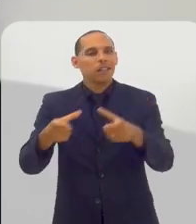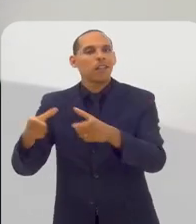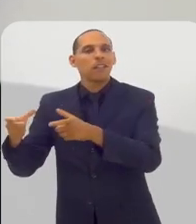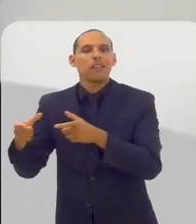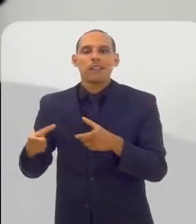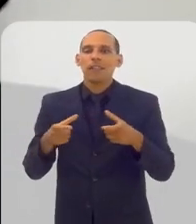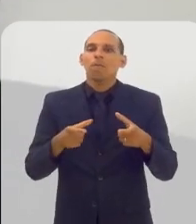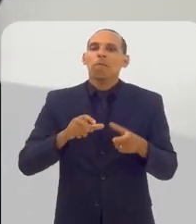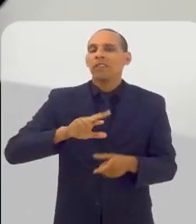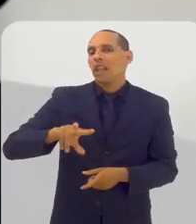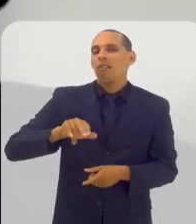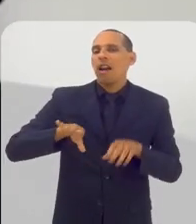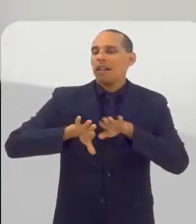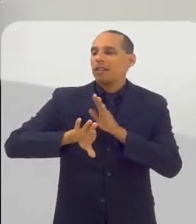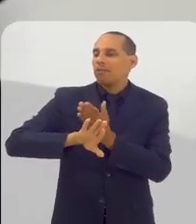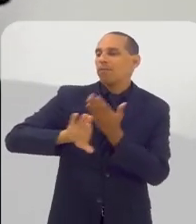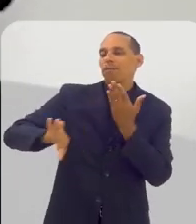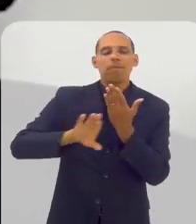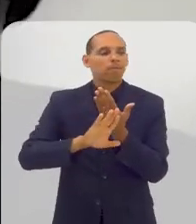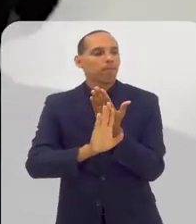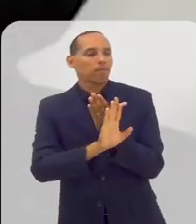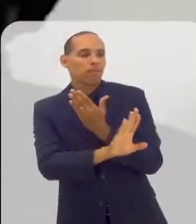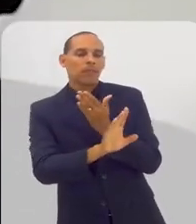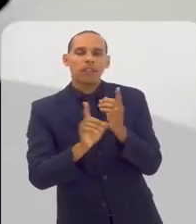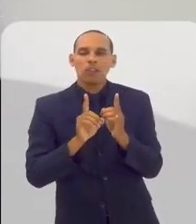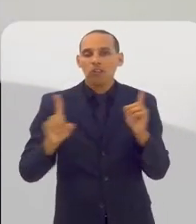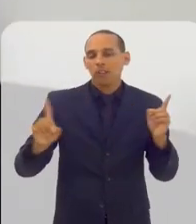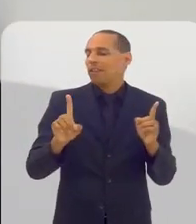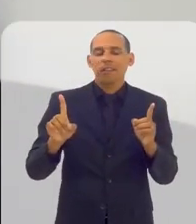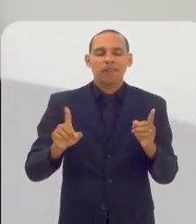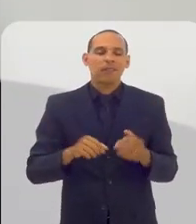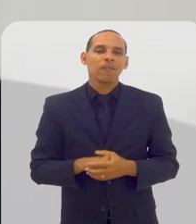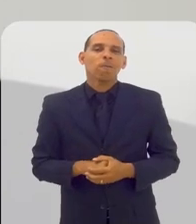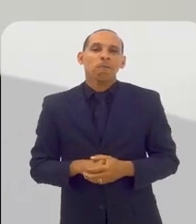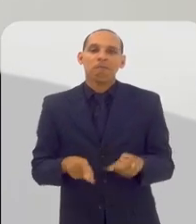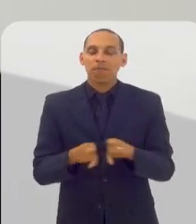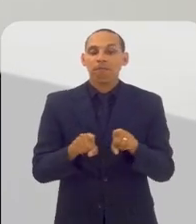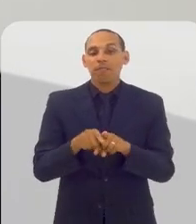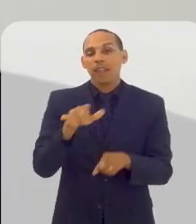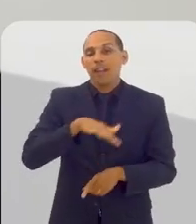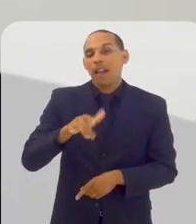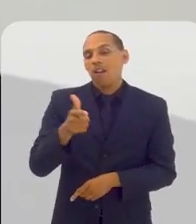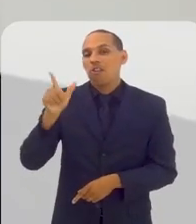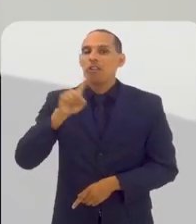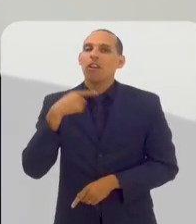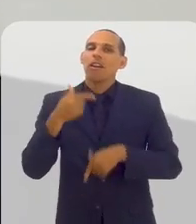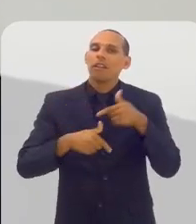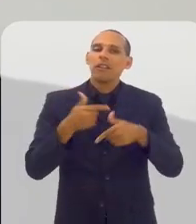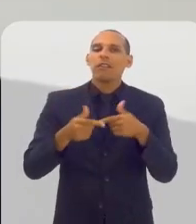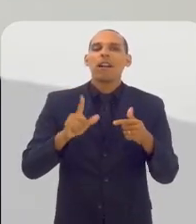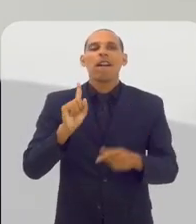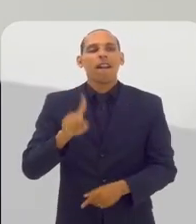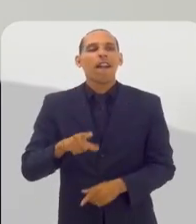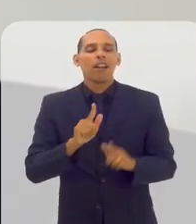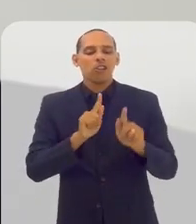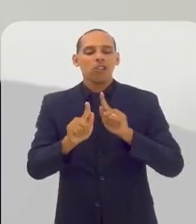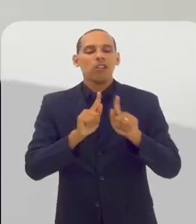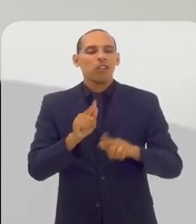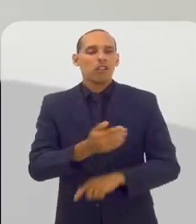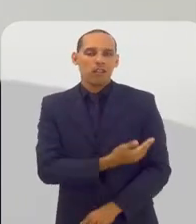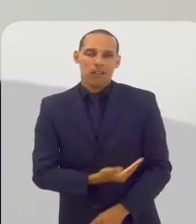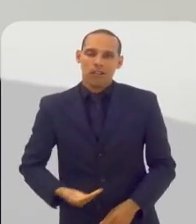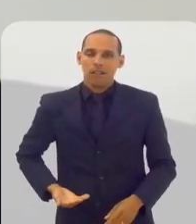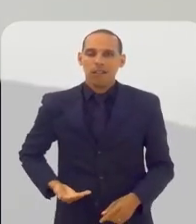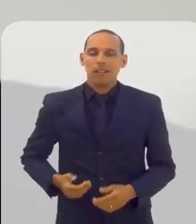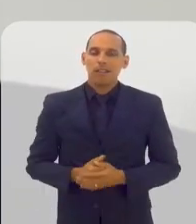ao invés de serem programas isolados uma outra área que a gente atua e que é importantíssima também é a gestão pública